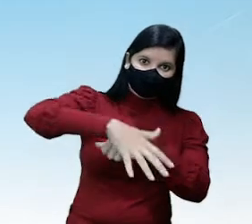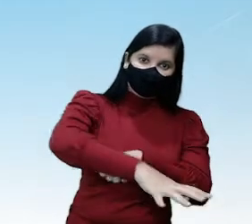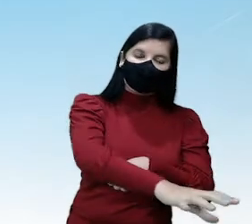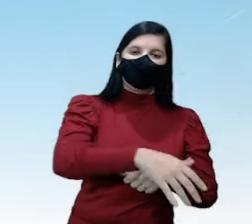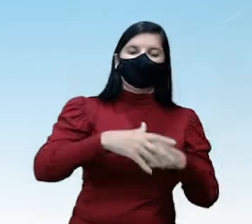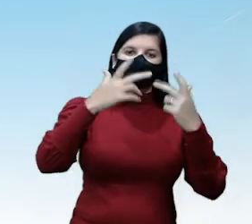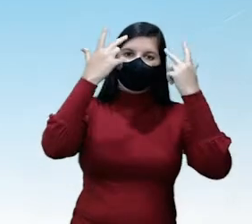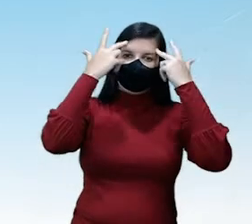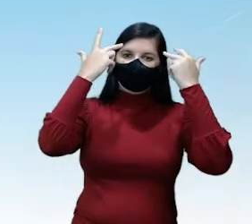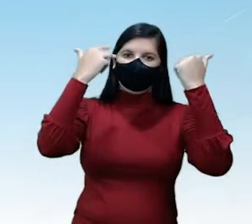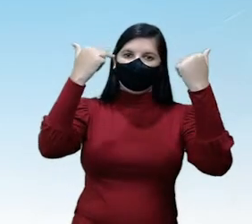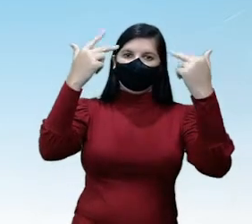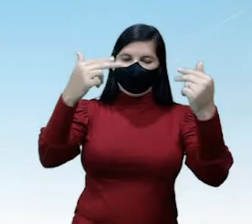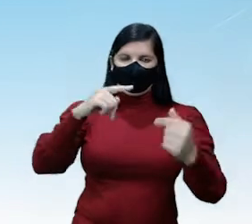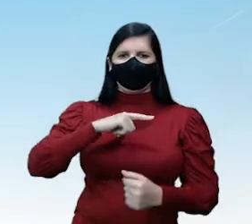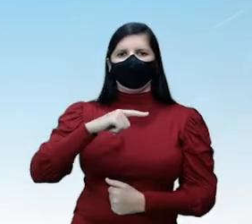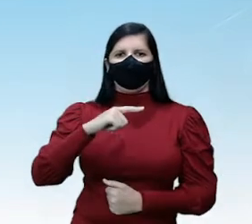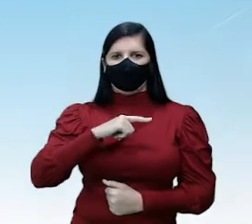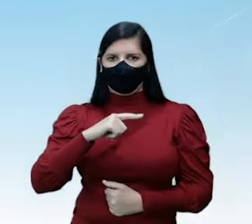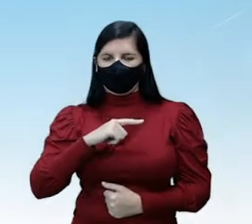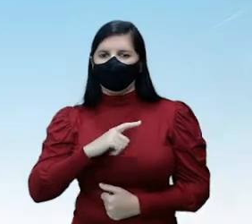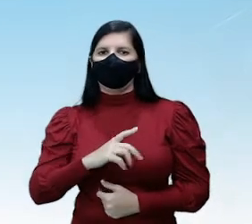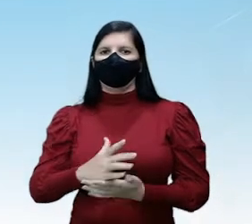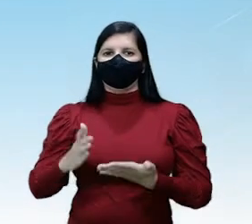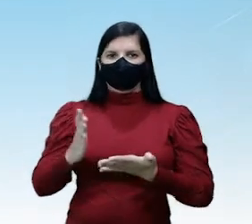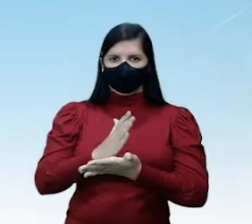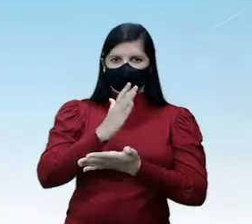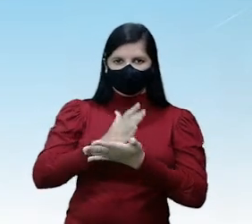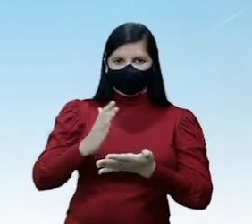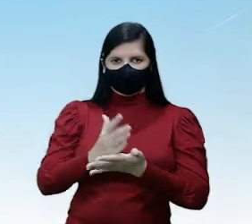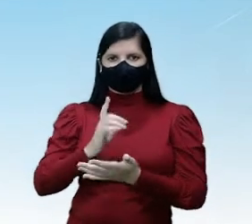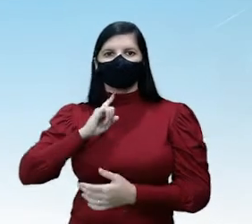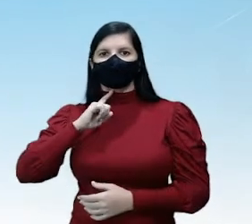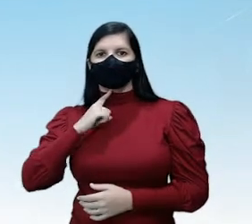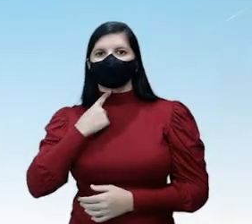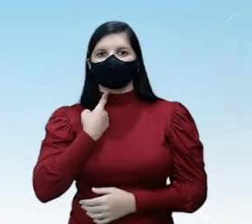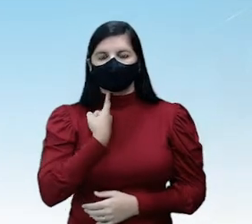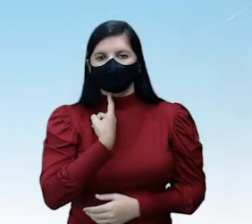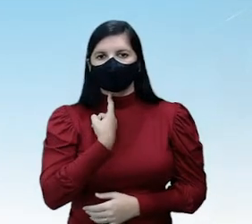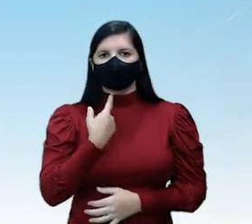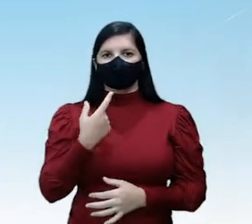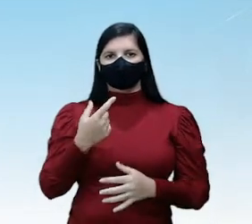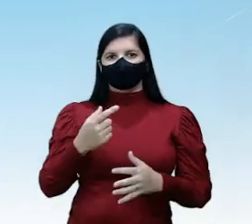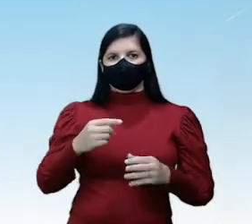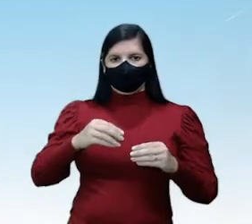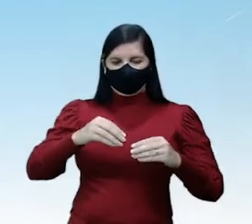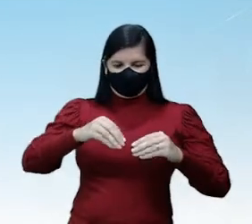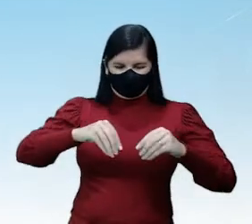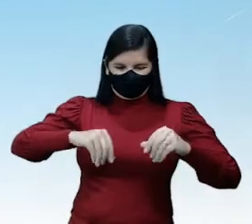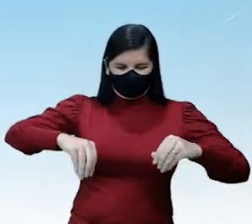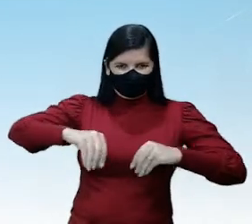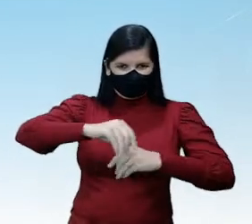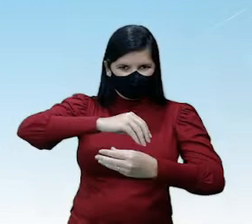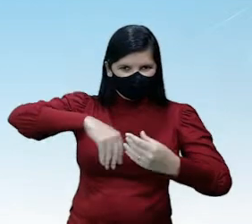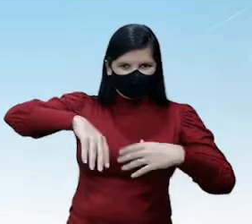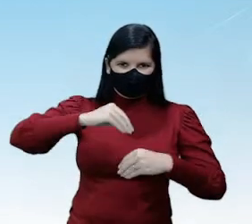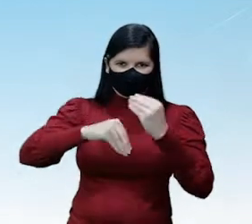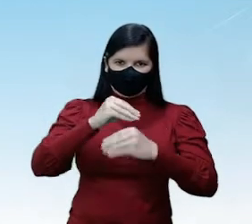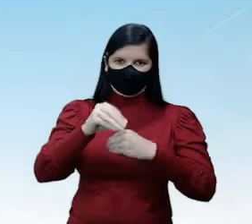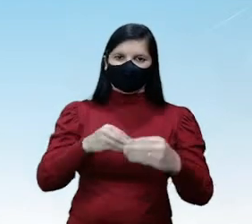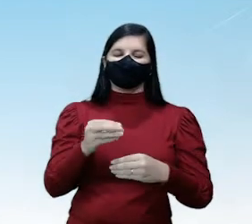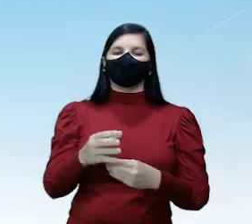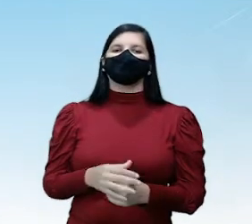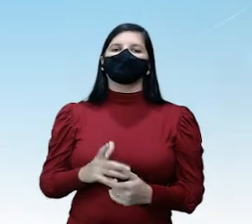ali natural, ela vai conter alguns resquícios de sujeiras e também de micro-organismos. Bom, é